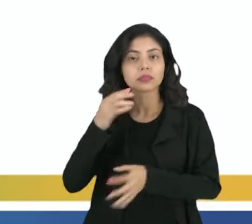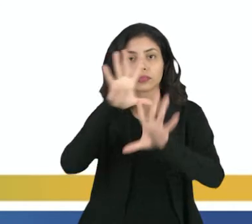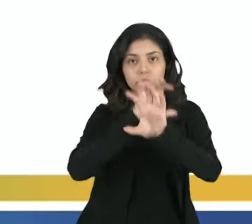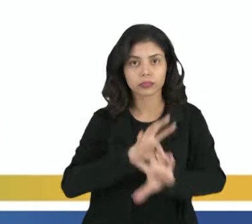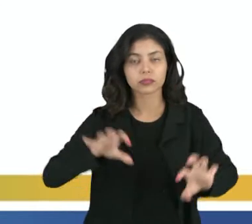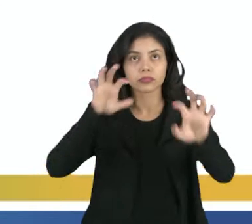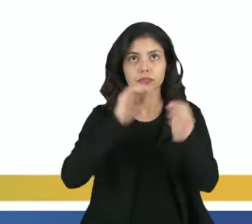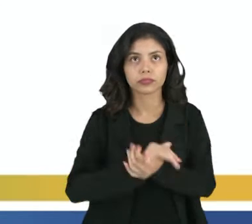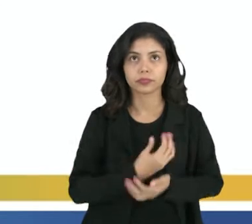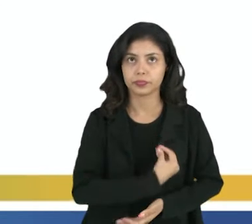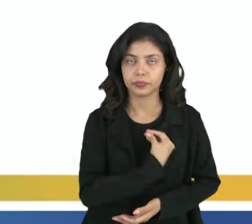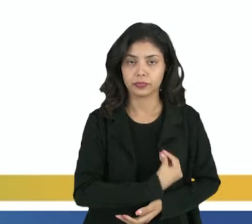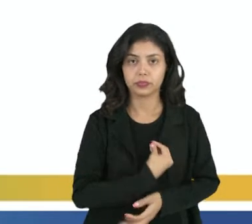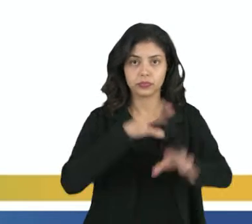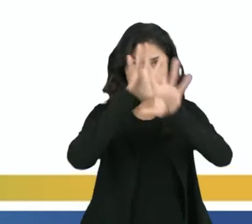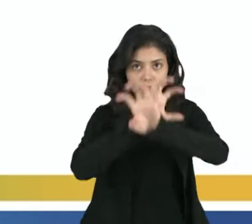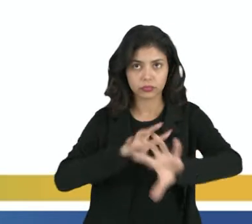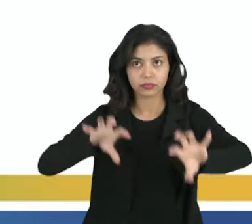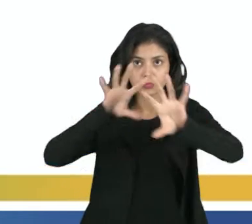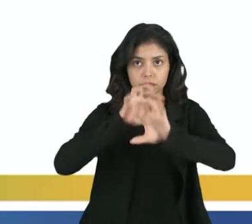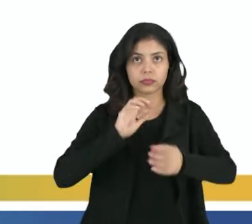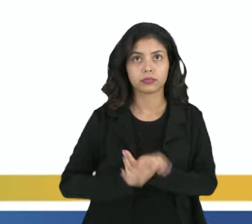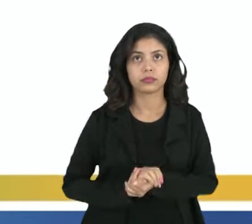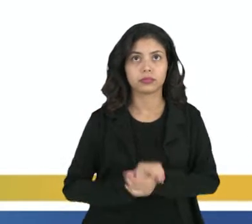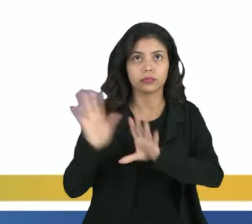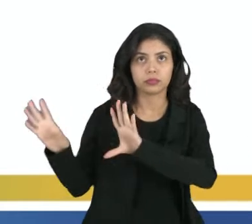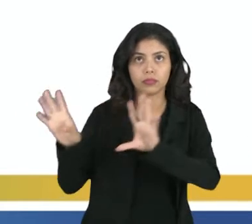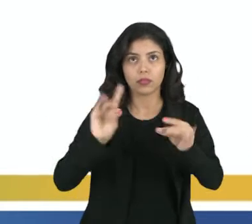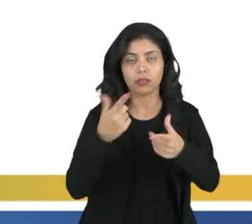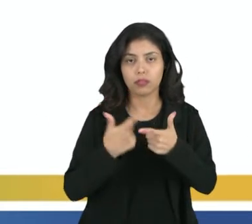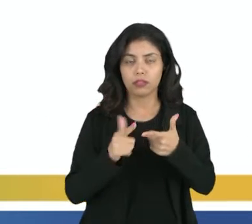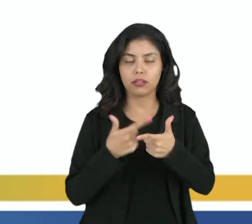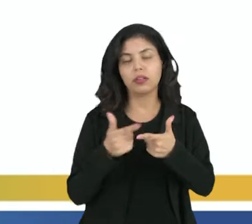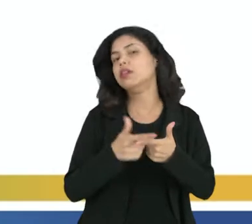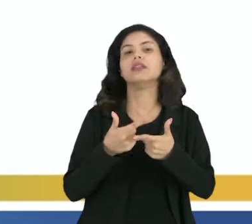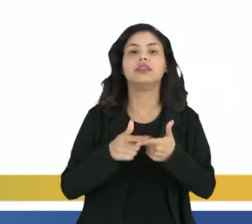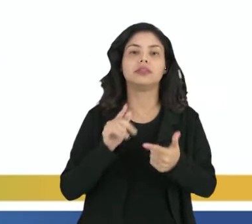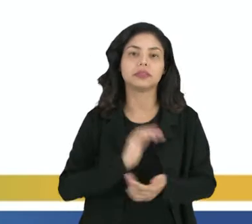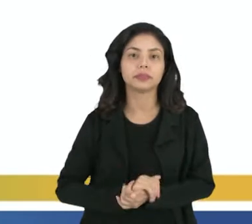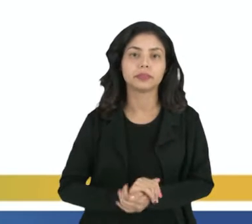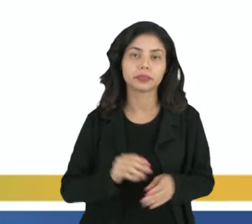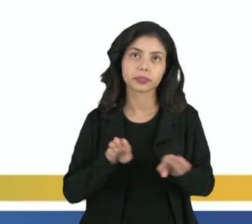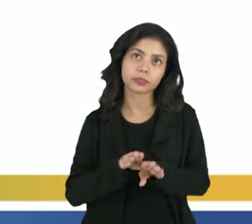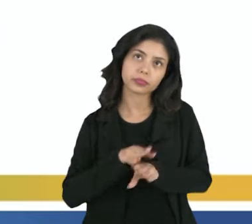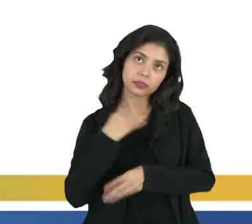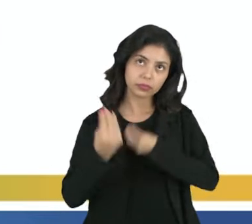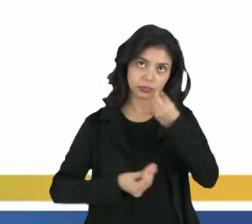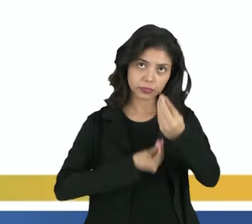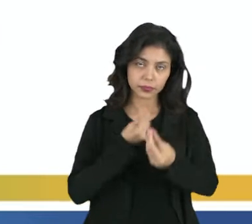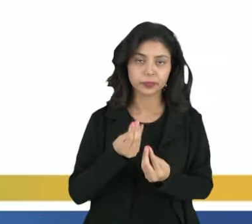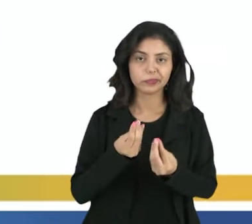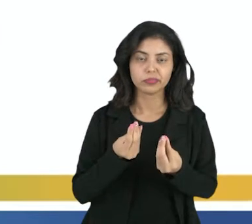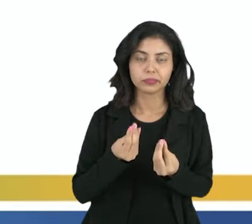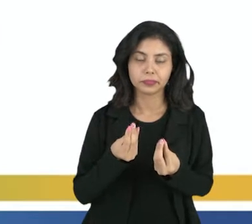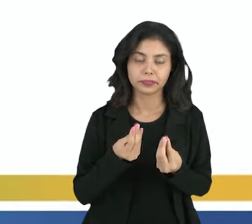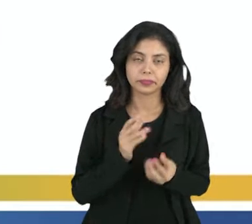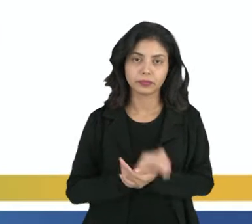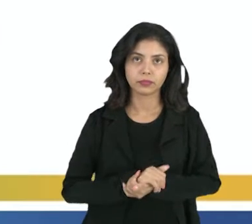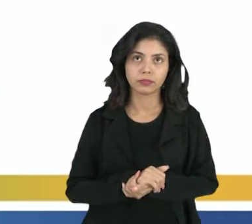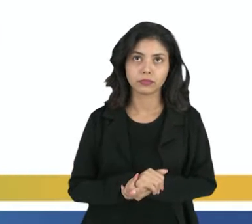vão estar presente no ar atmosférico e eles vão trazer prejuízos tanto as